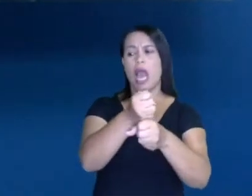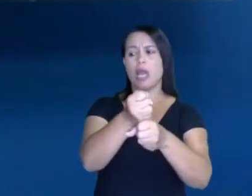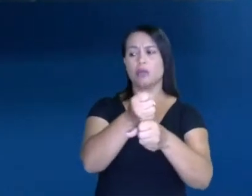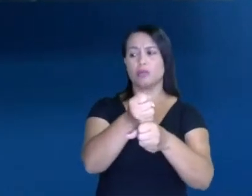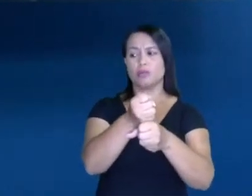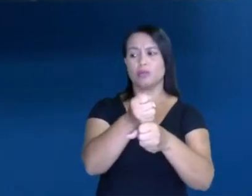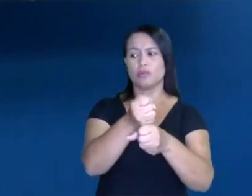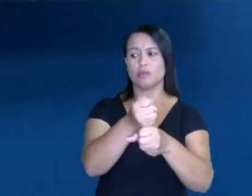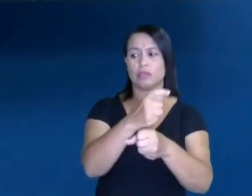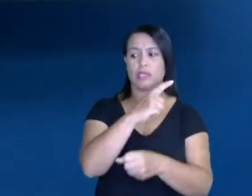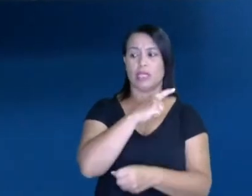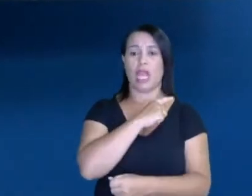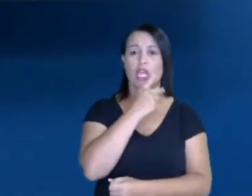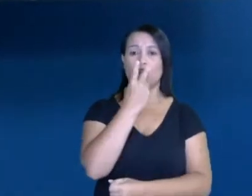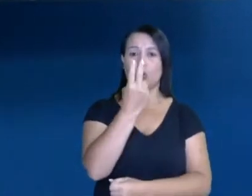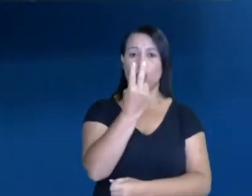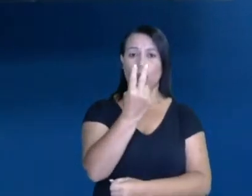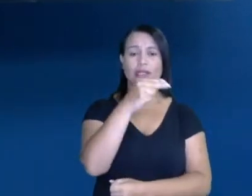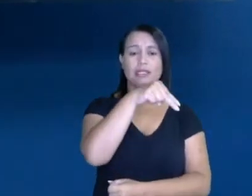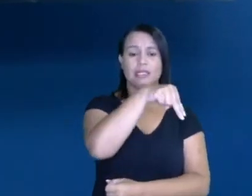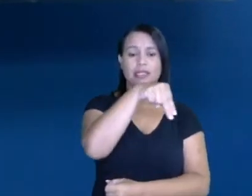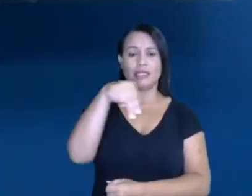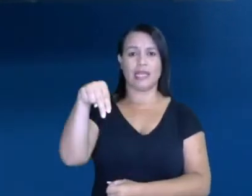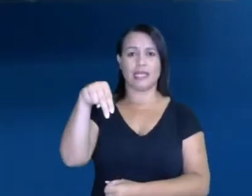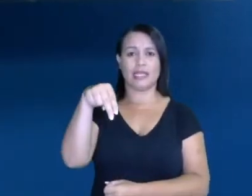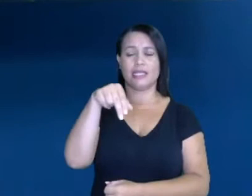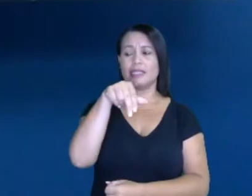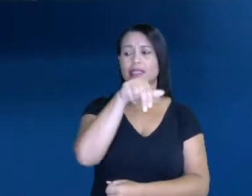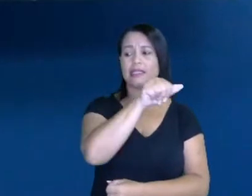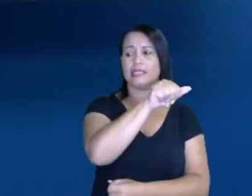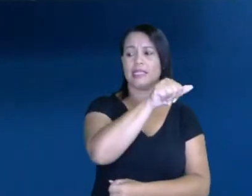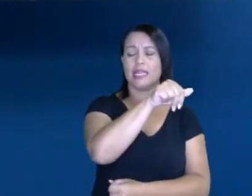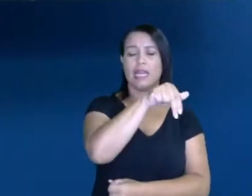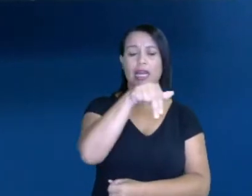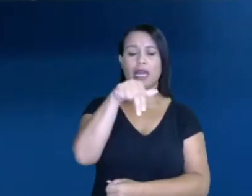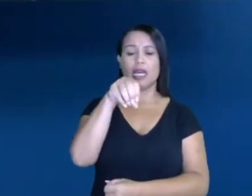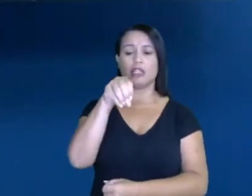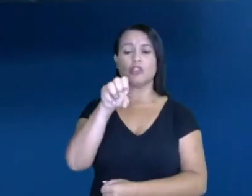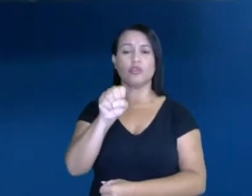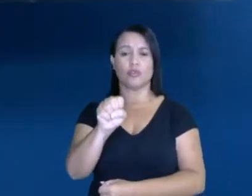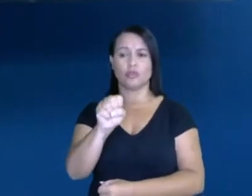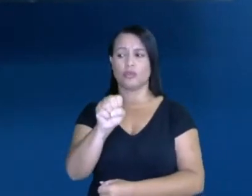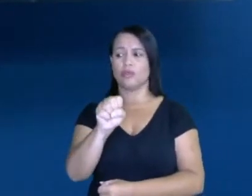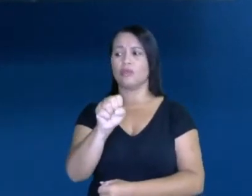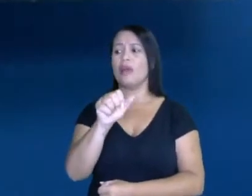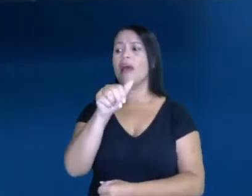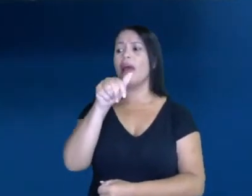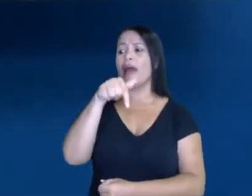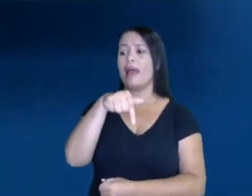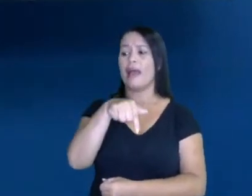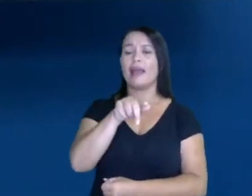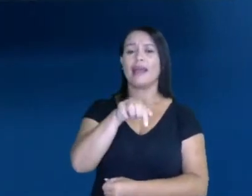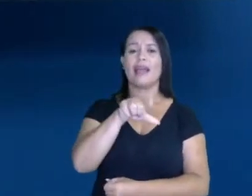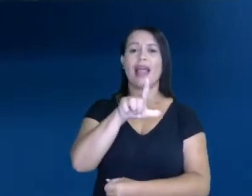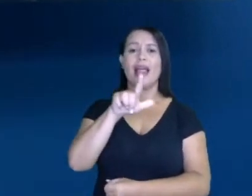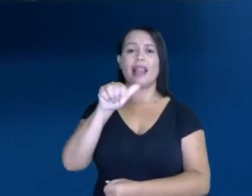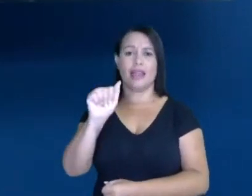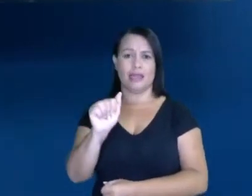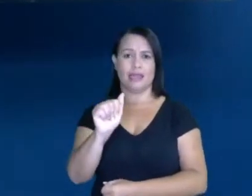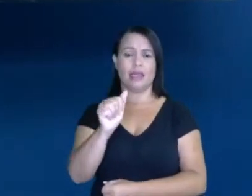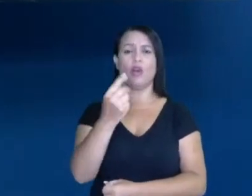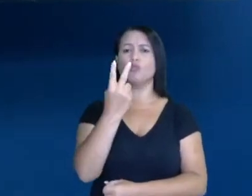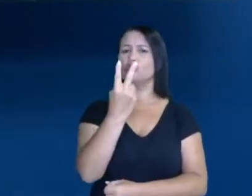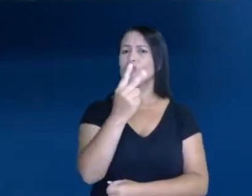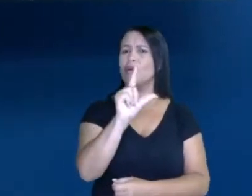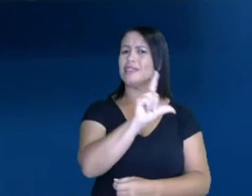escrita com 2 N's, ou seja, 2 consoantes. A palavra aquela, a mesma coisa, era escrita com